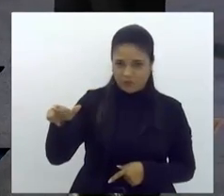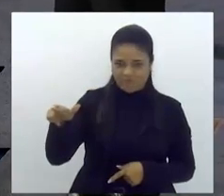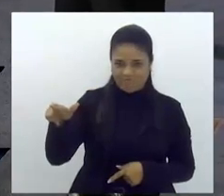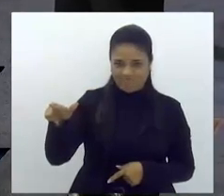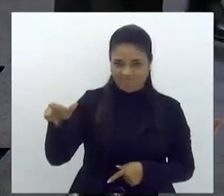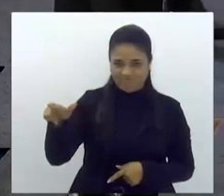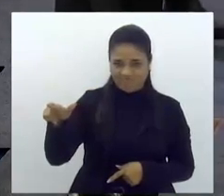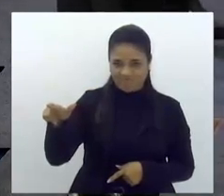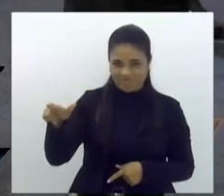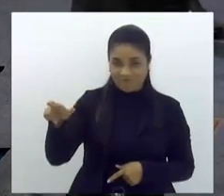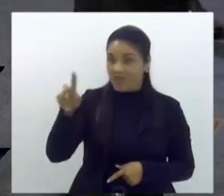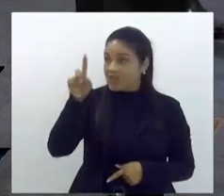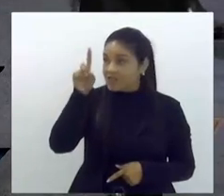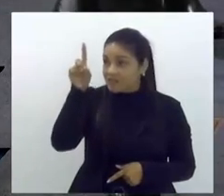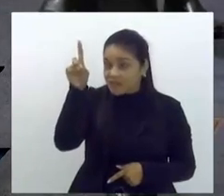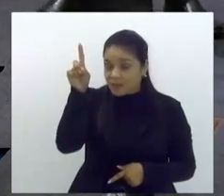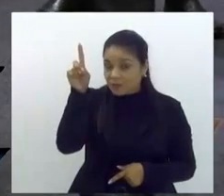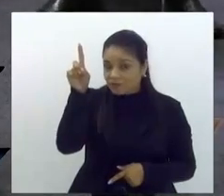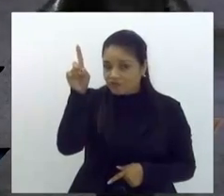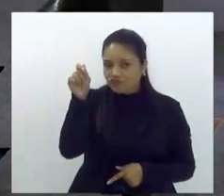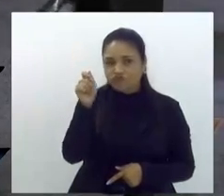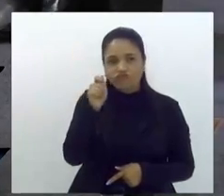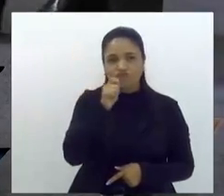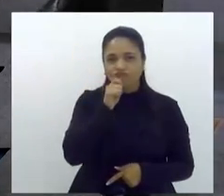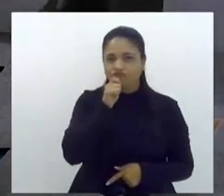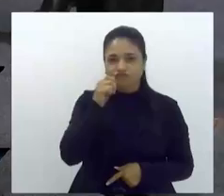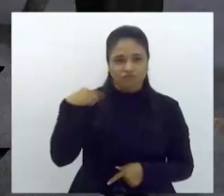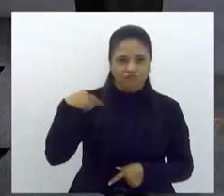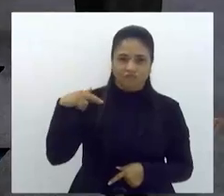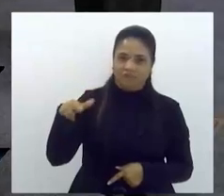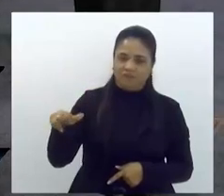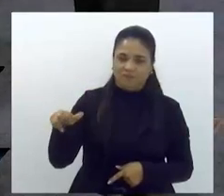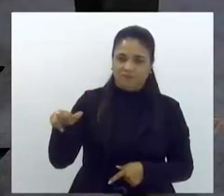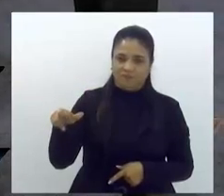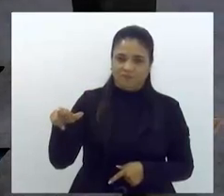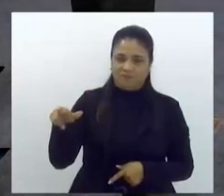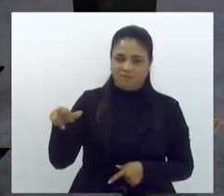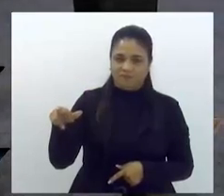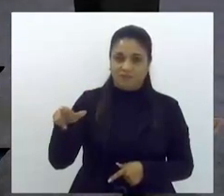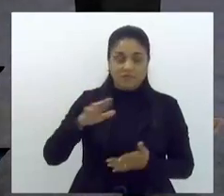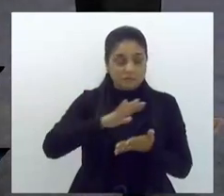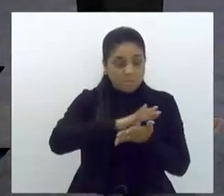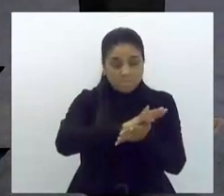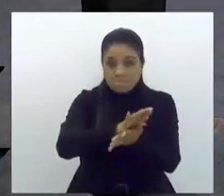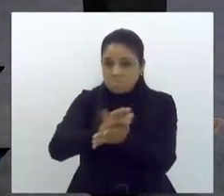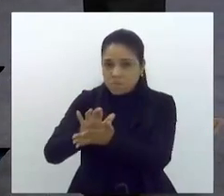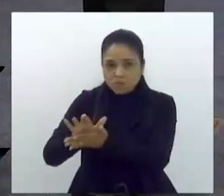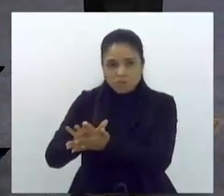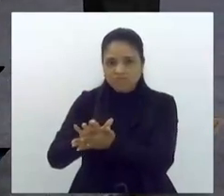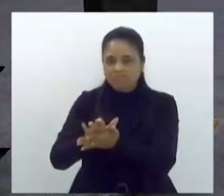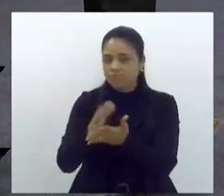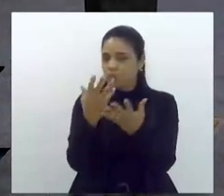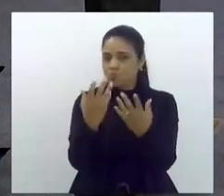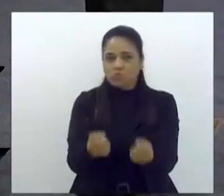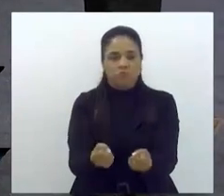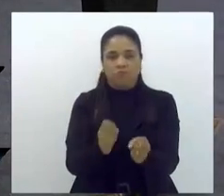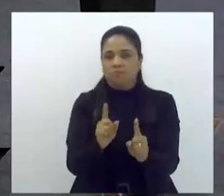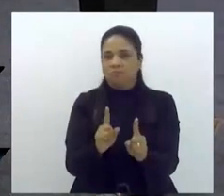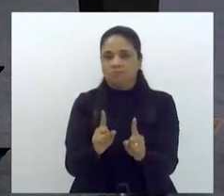Deus não tem religião esse preconceito é injustificável Parabéns Roberto